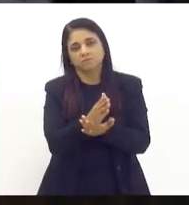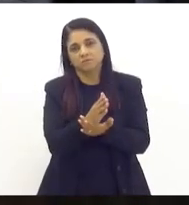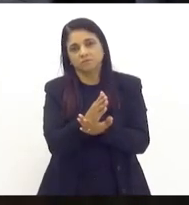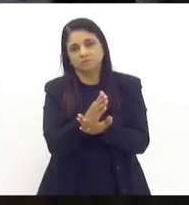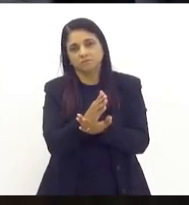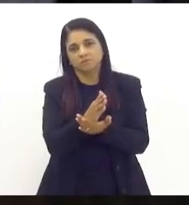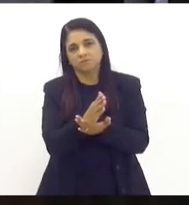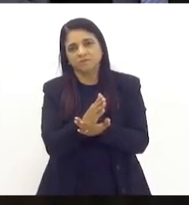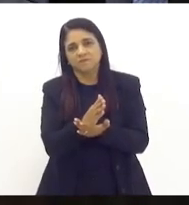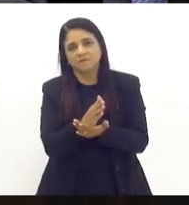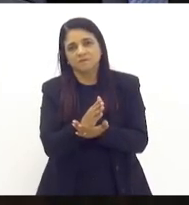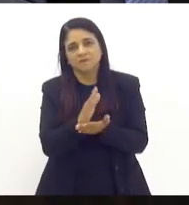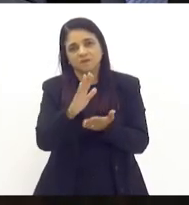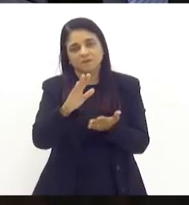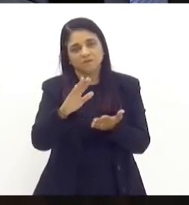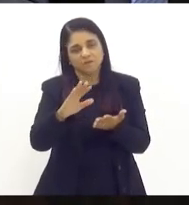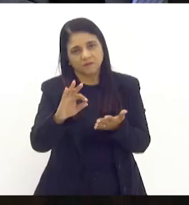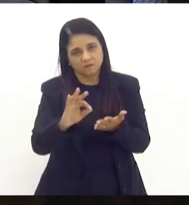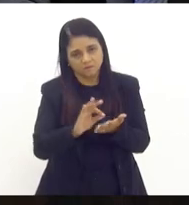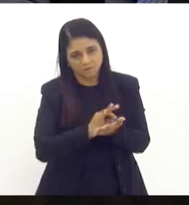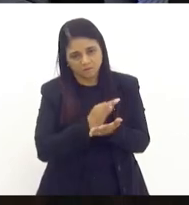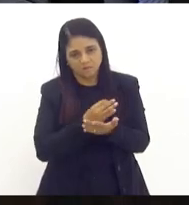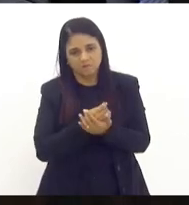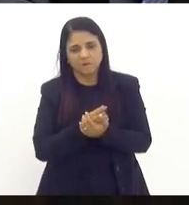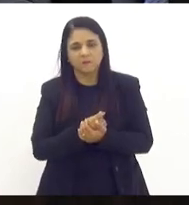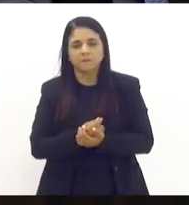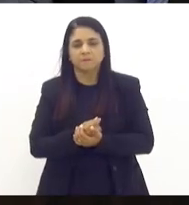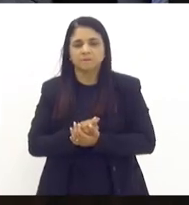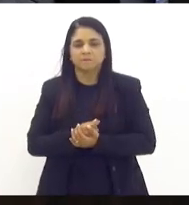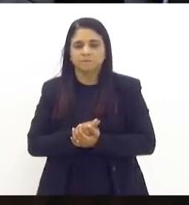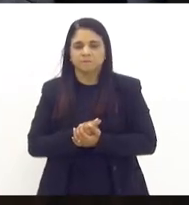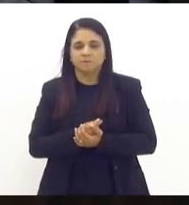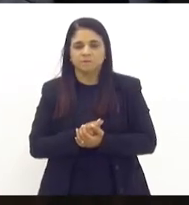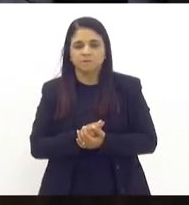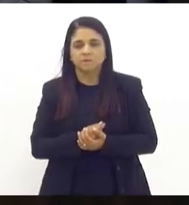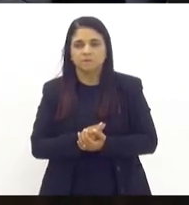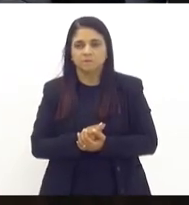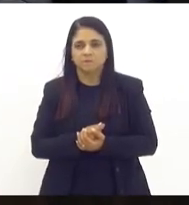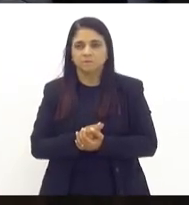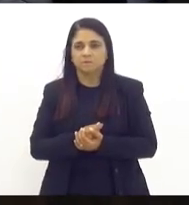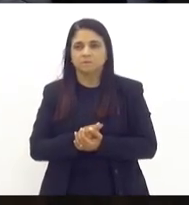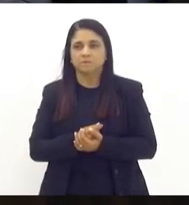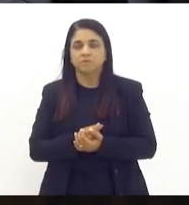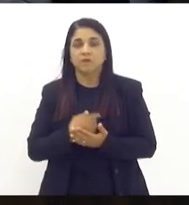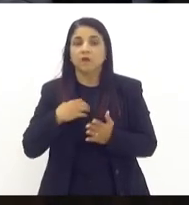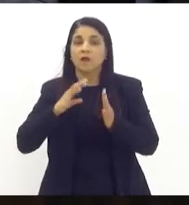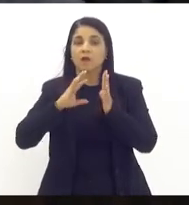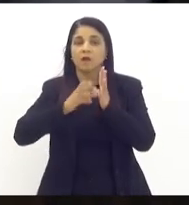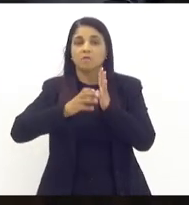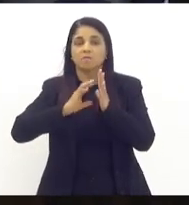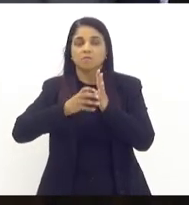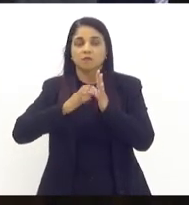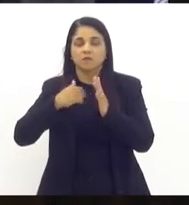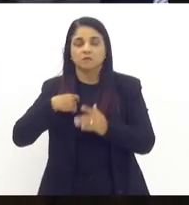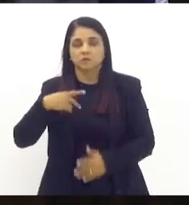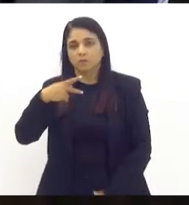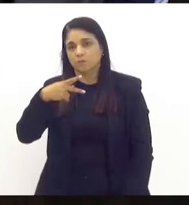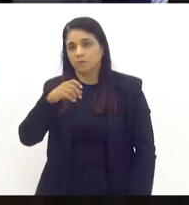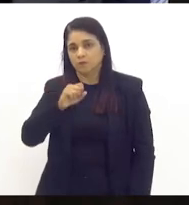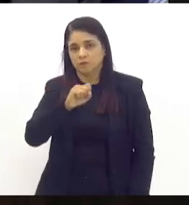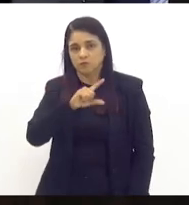aprovado vai o autógrafo a extensão da bancada do pessoal o senhor presidente